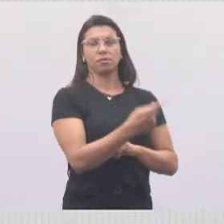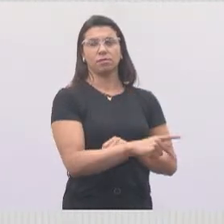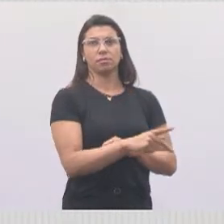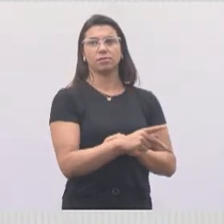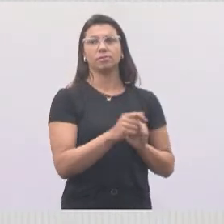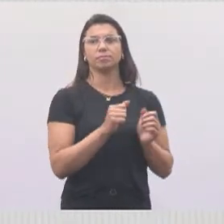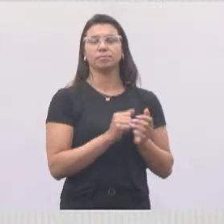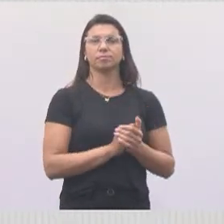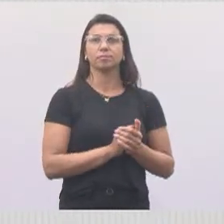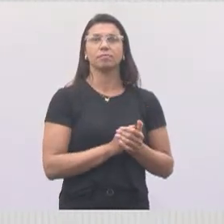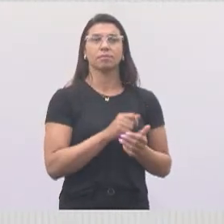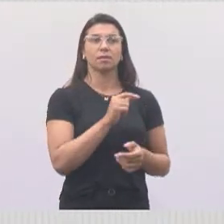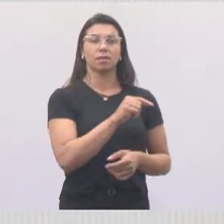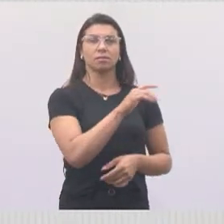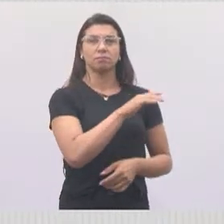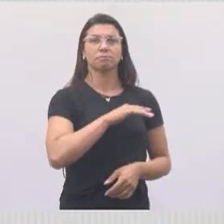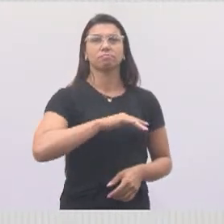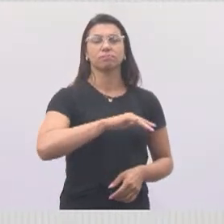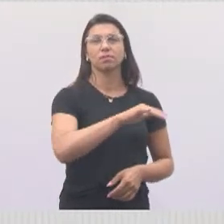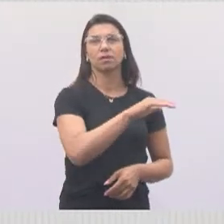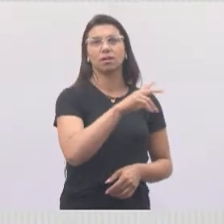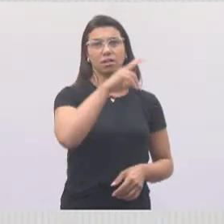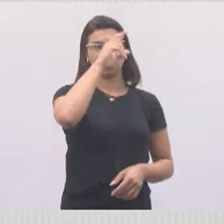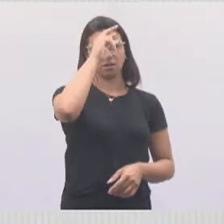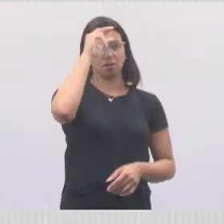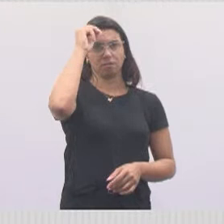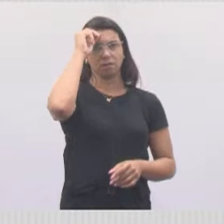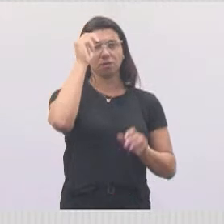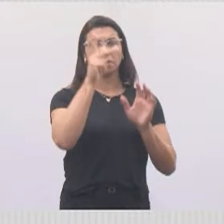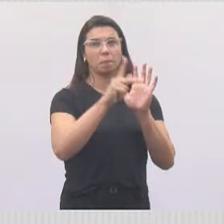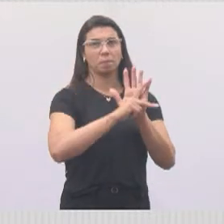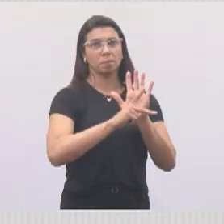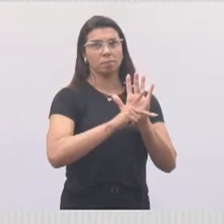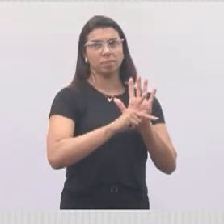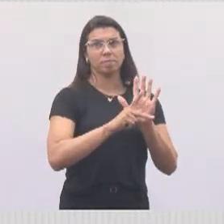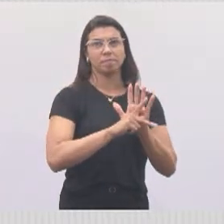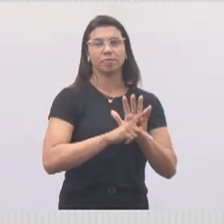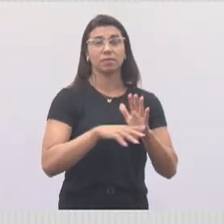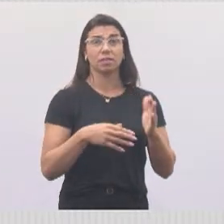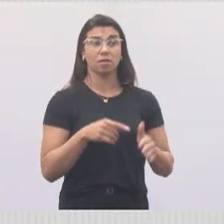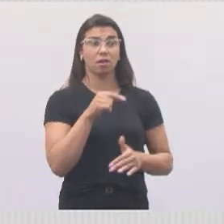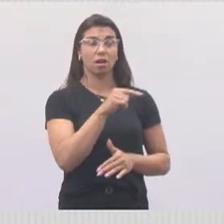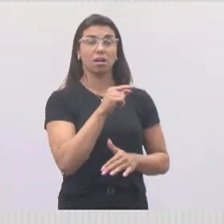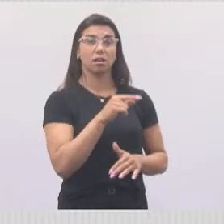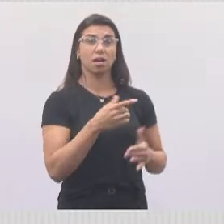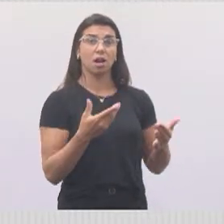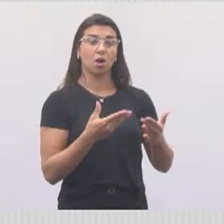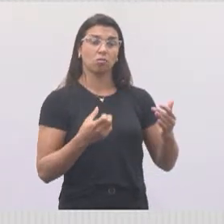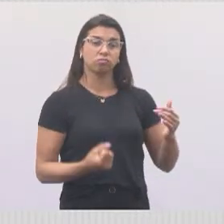a doação daquela área para a prefeitura. E naquela área será feita uma...